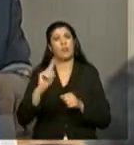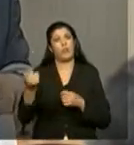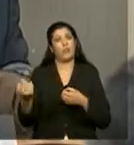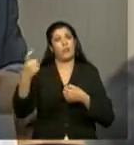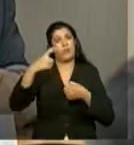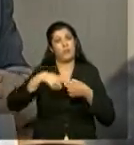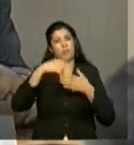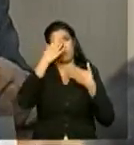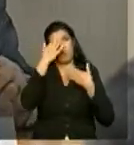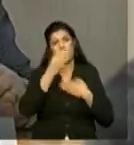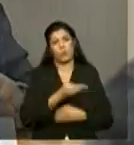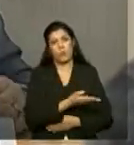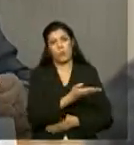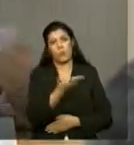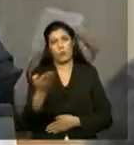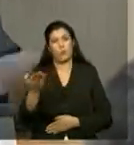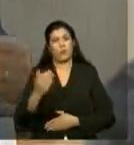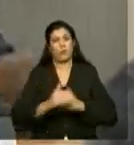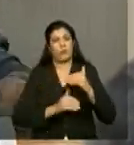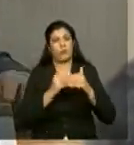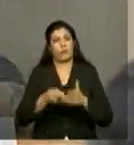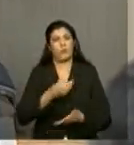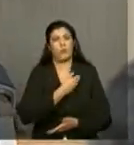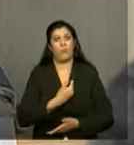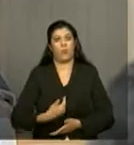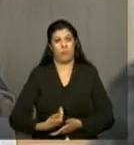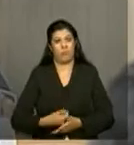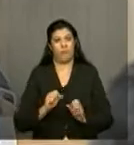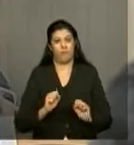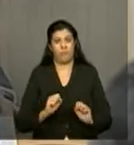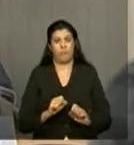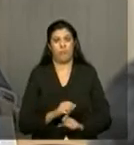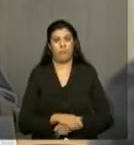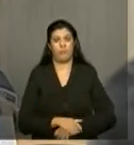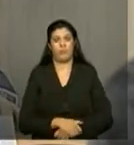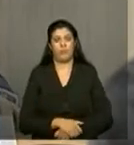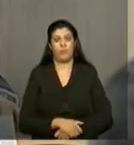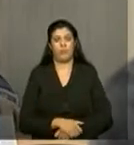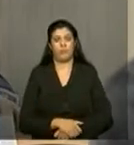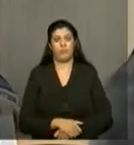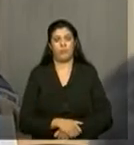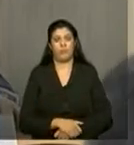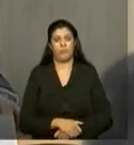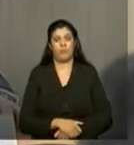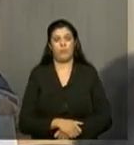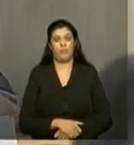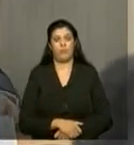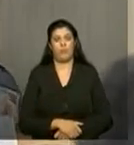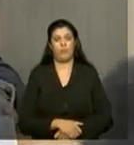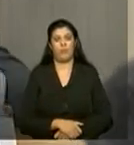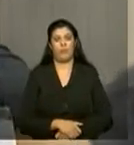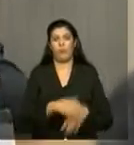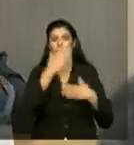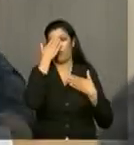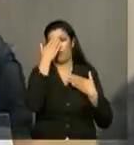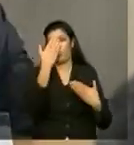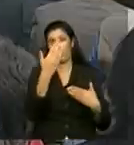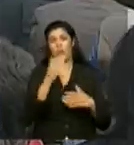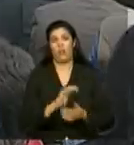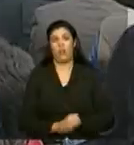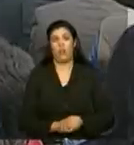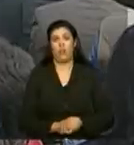agradecer todo o empenho do governo de todos é muita arrogância e outro